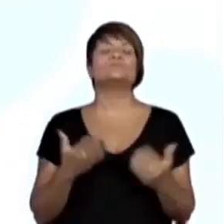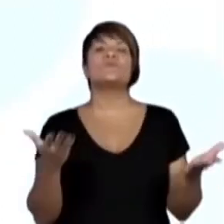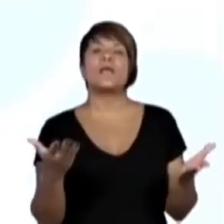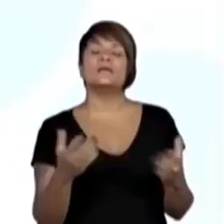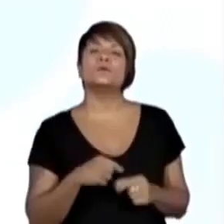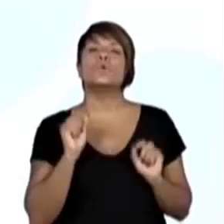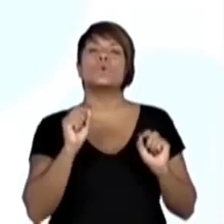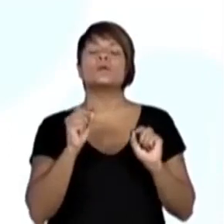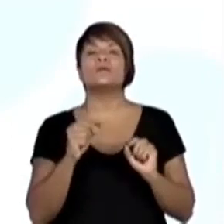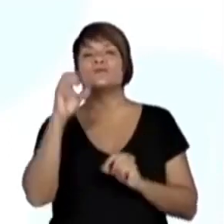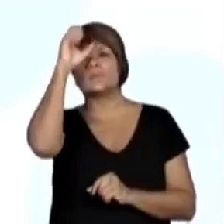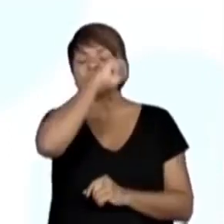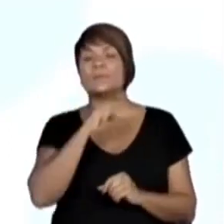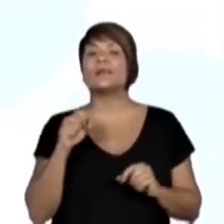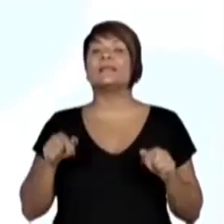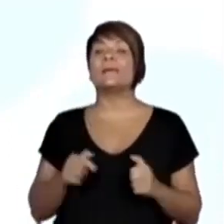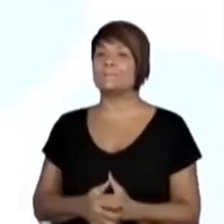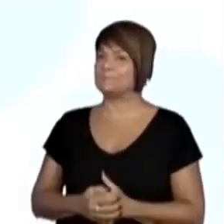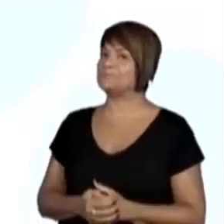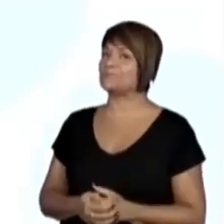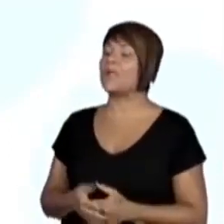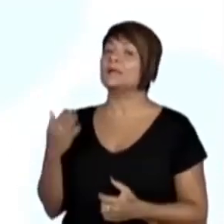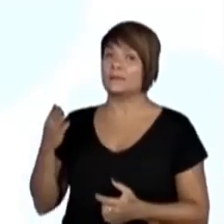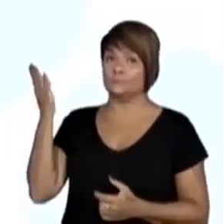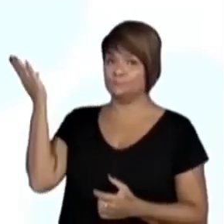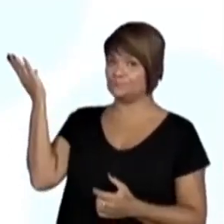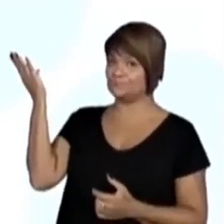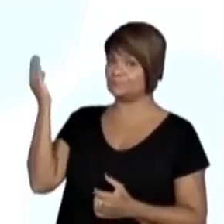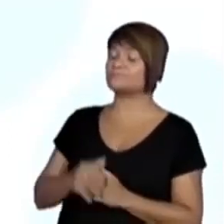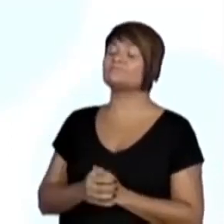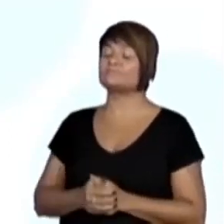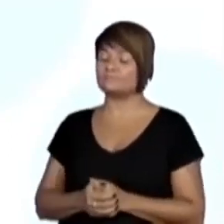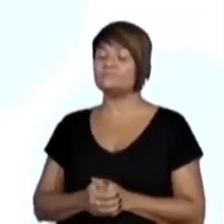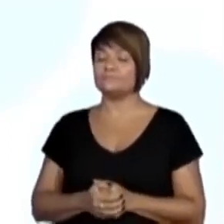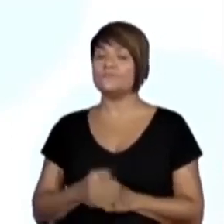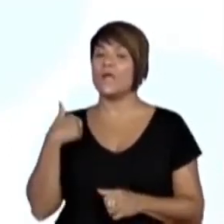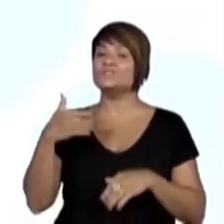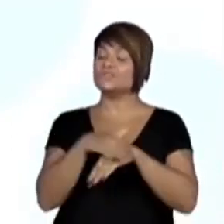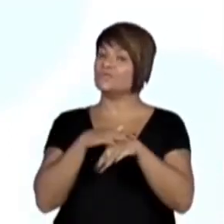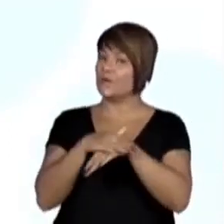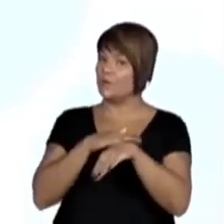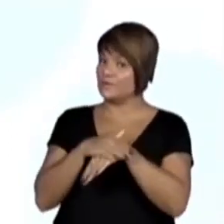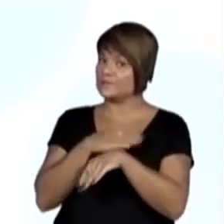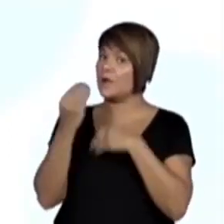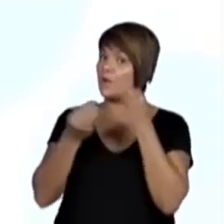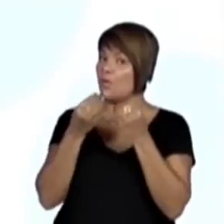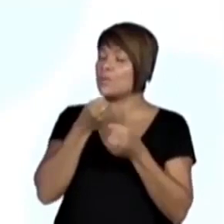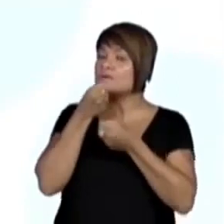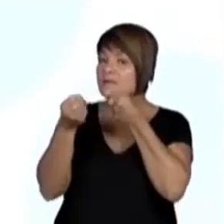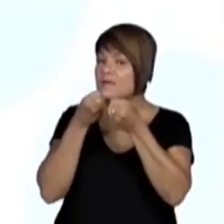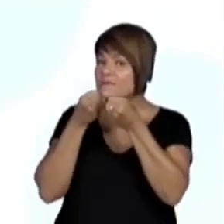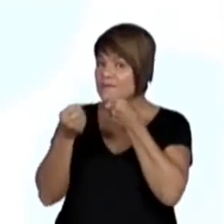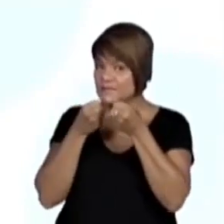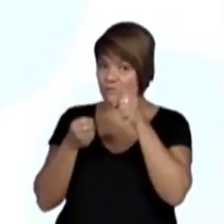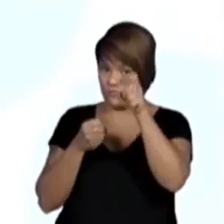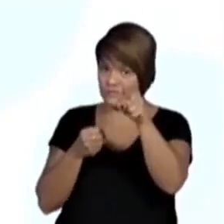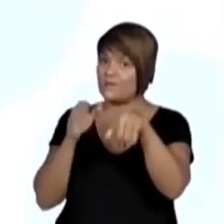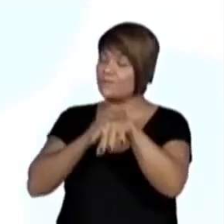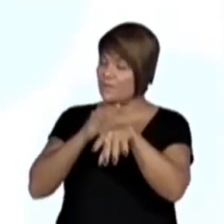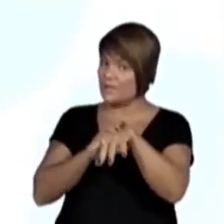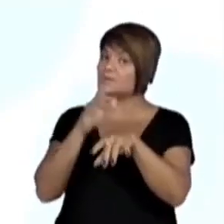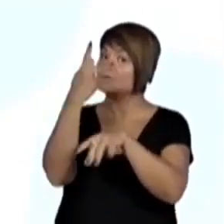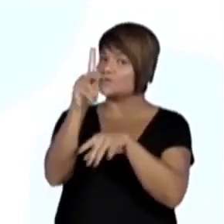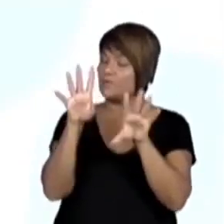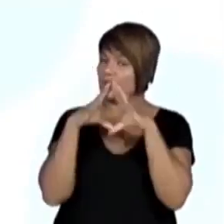que vamos aprender nesta aula? Nessa aula, vamos conversar sobre a entrevista realizada com as famílias.